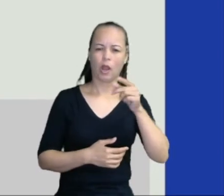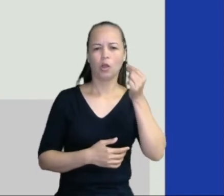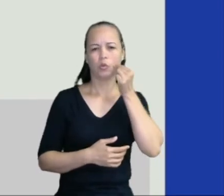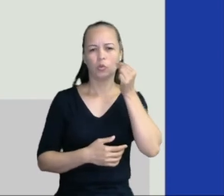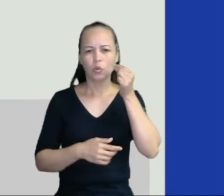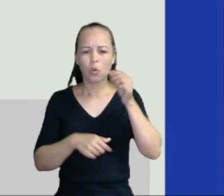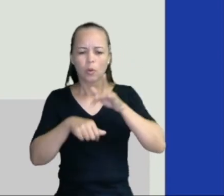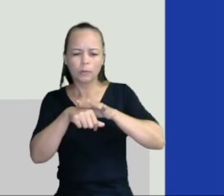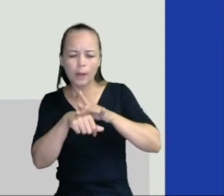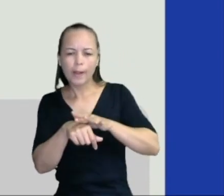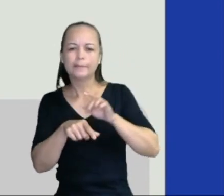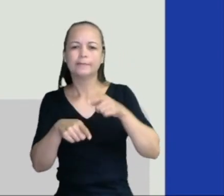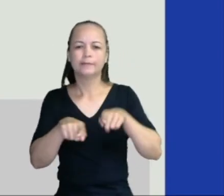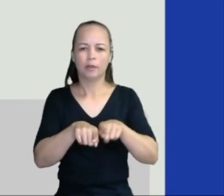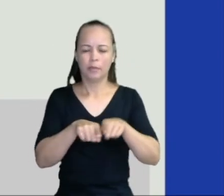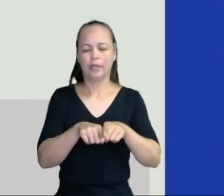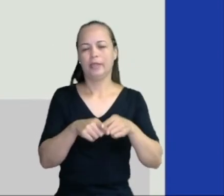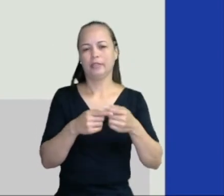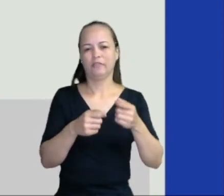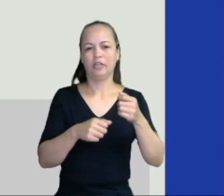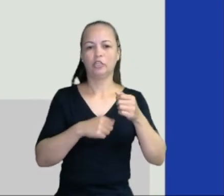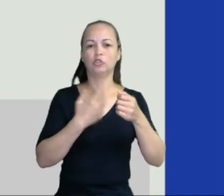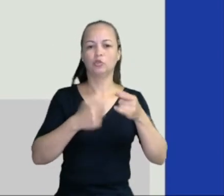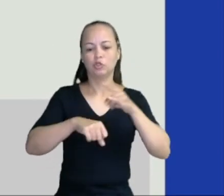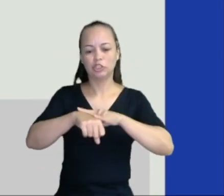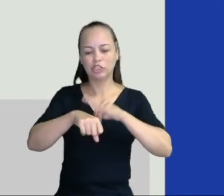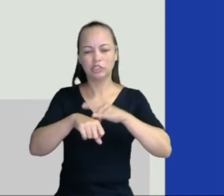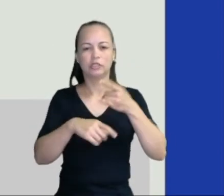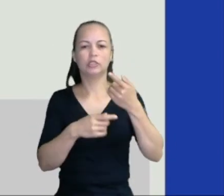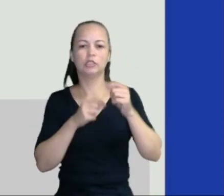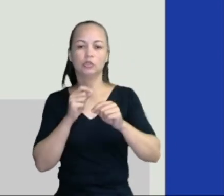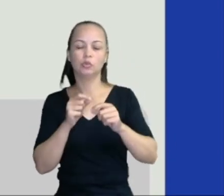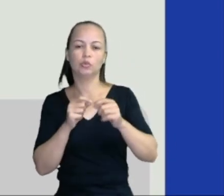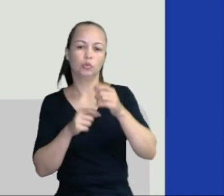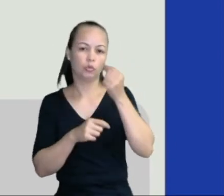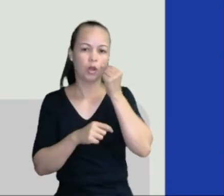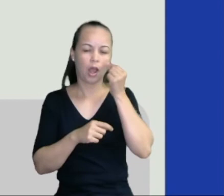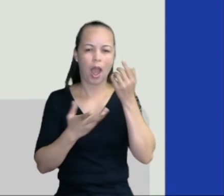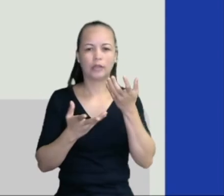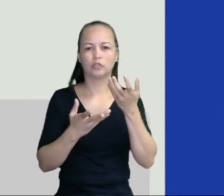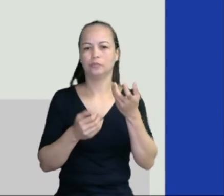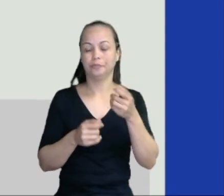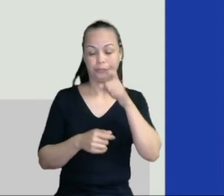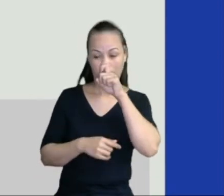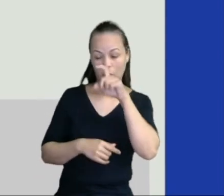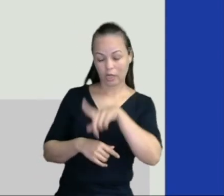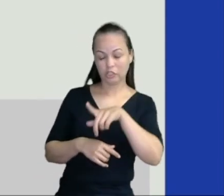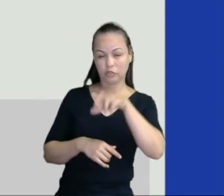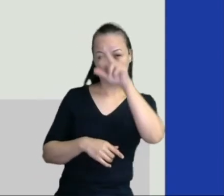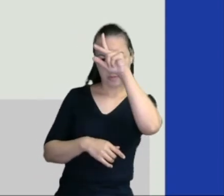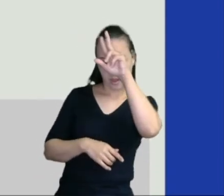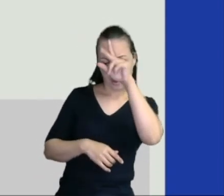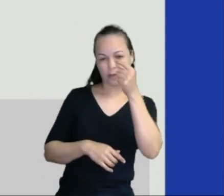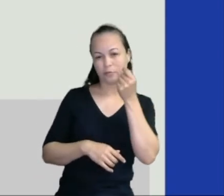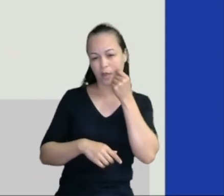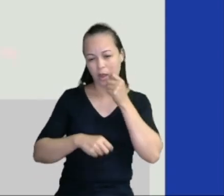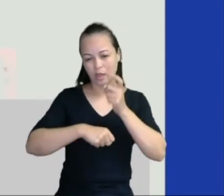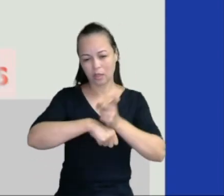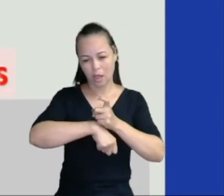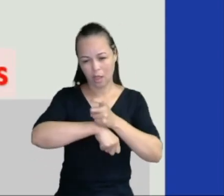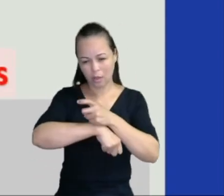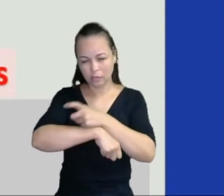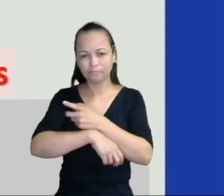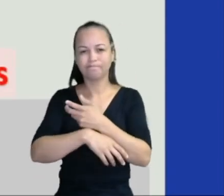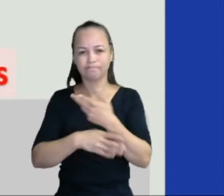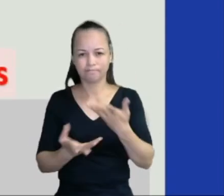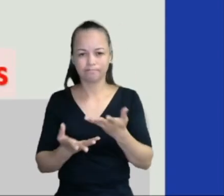leptospirose, porque é através do xixi do rato, que o lixo atrai rato, atrai barata, atrai escorpião, que são as